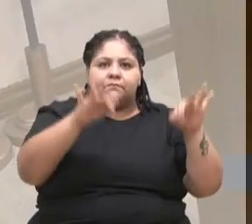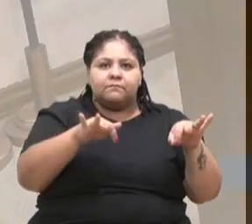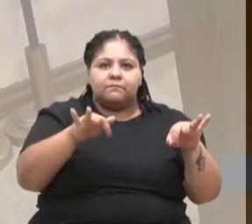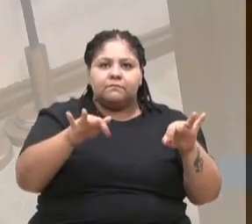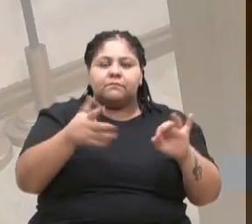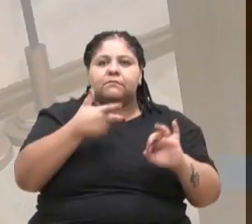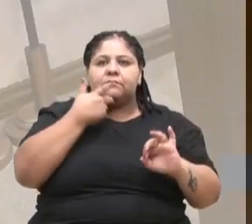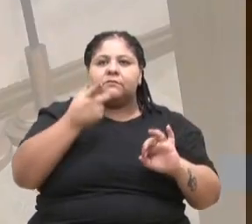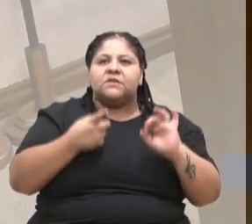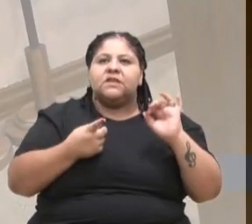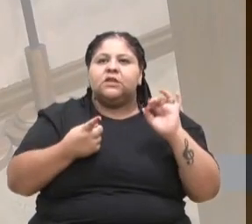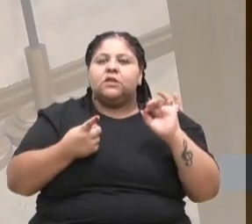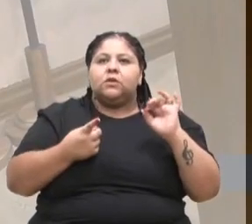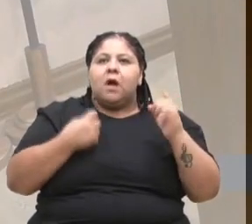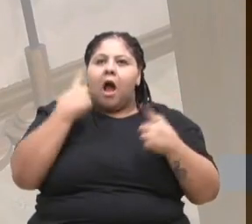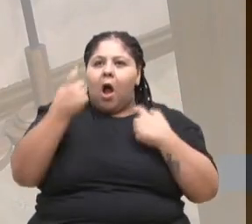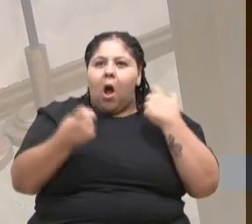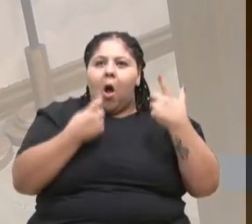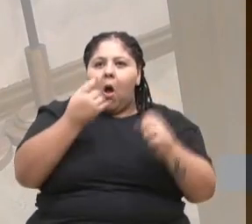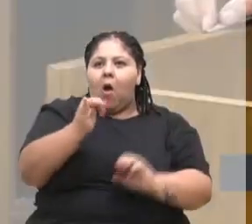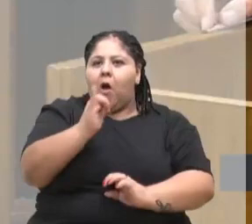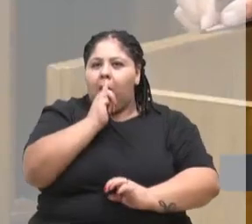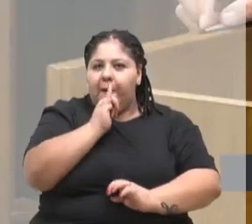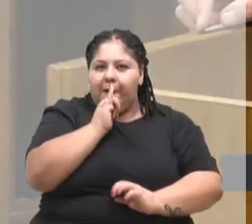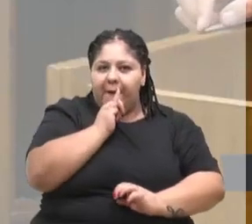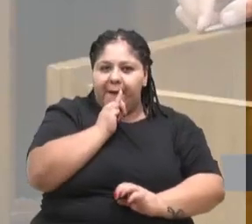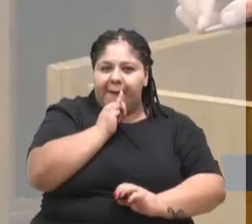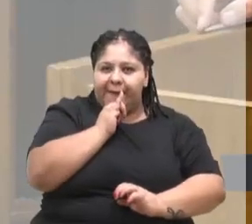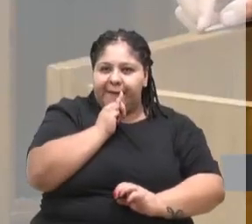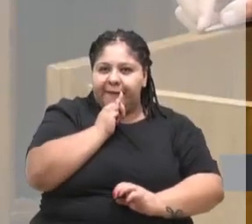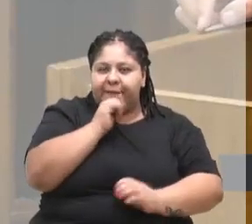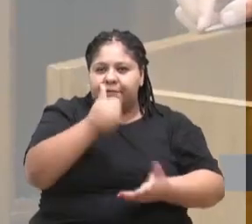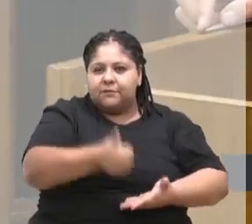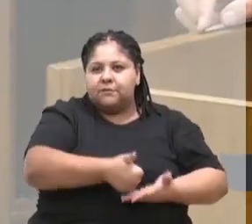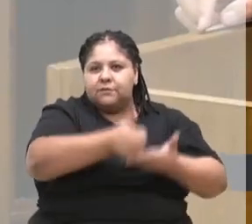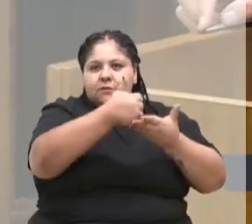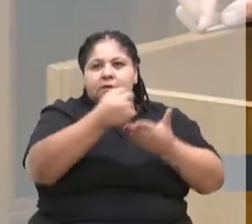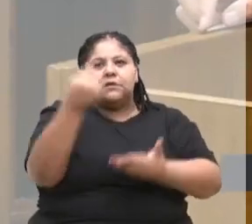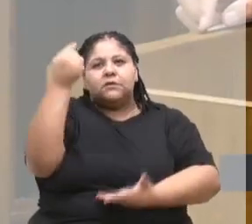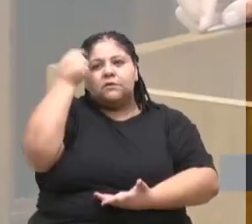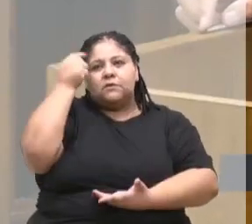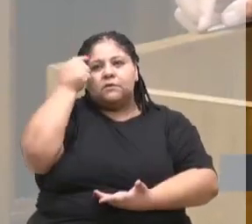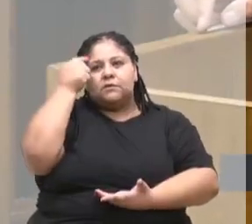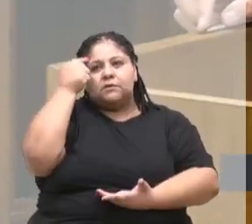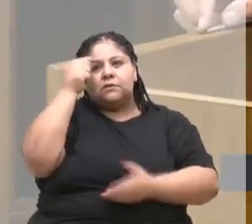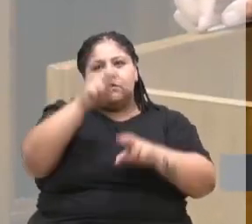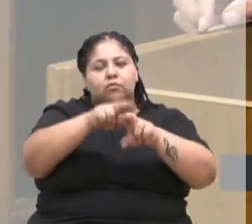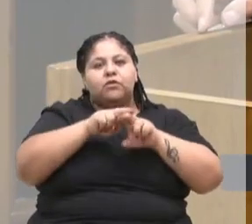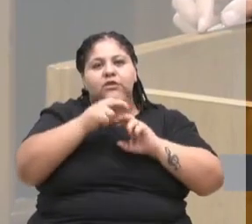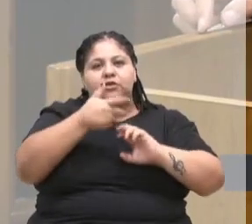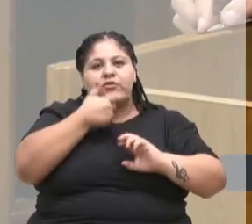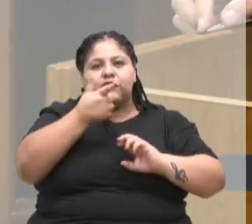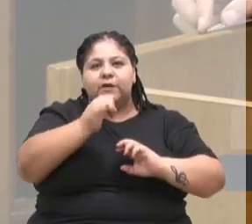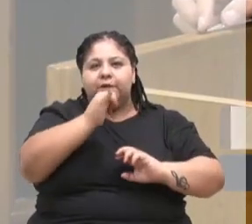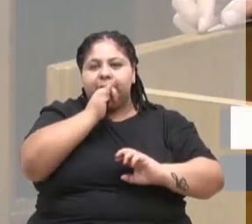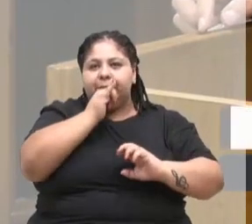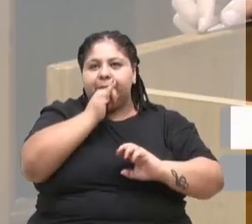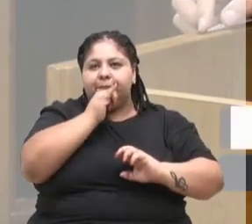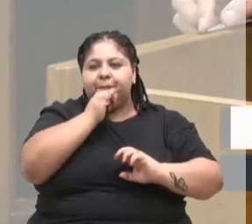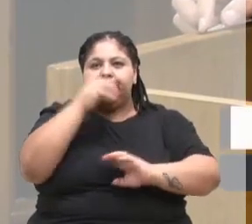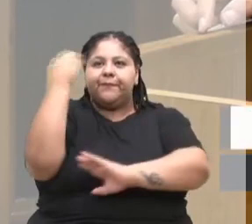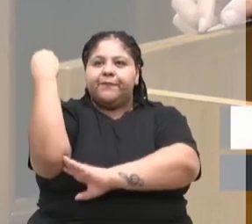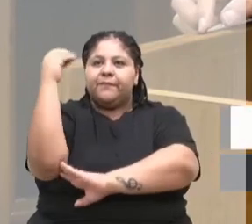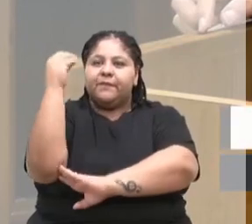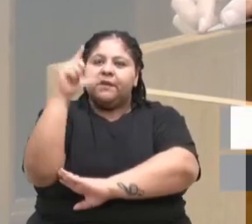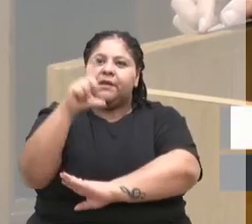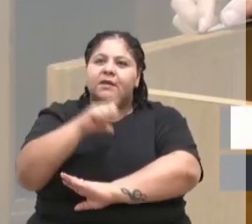alguns exemplos e que penso em contribuir, trazer ideias, por isso menciono, por exemplo, Porto Alegre tem